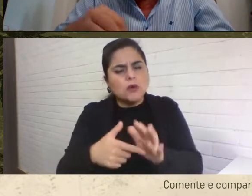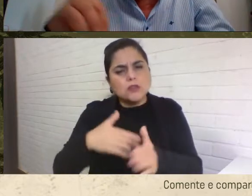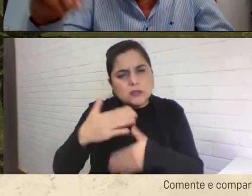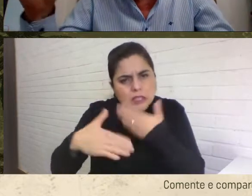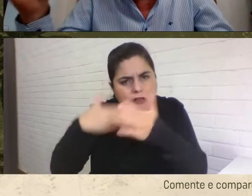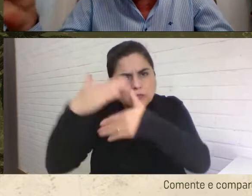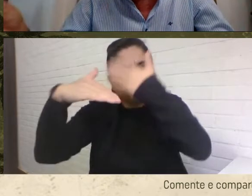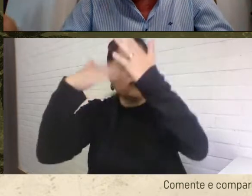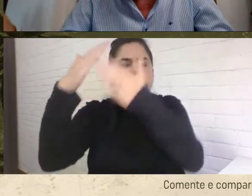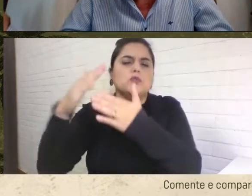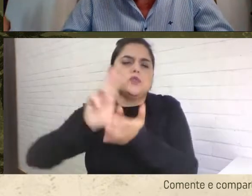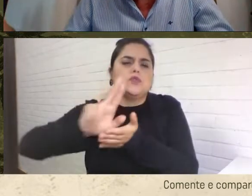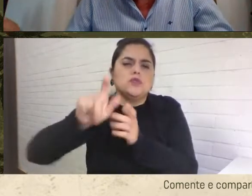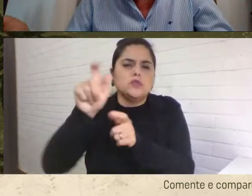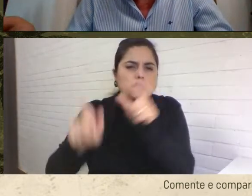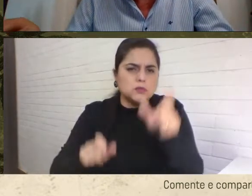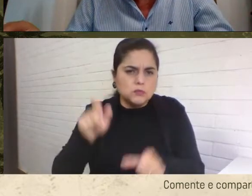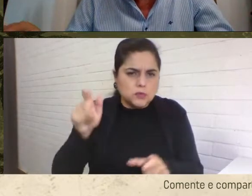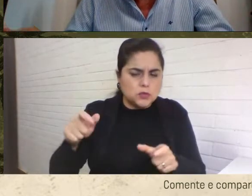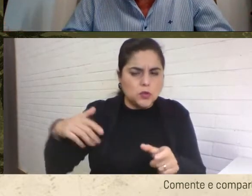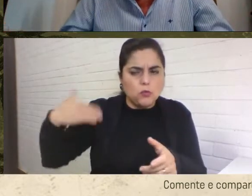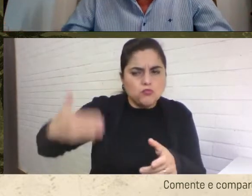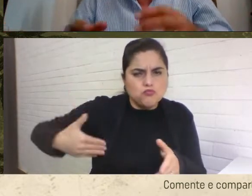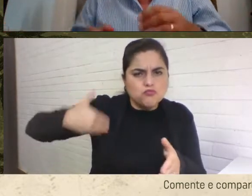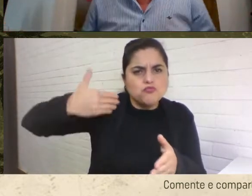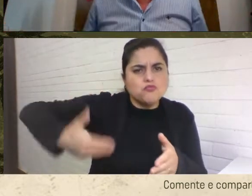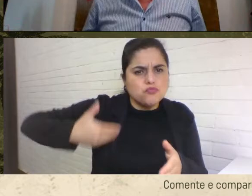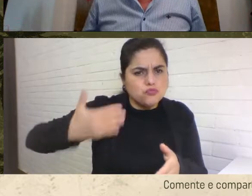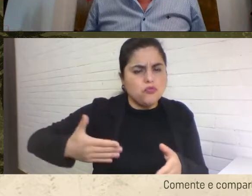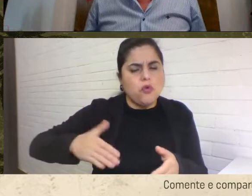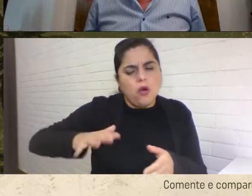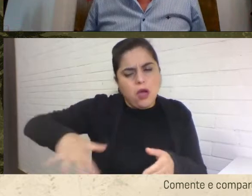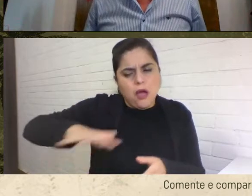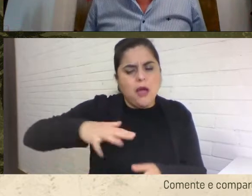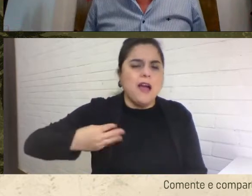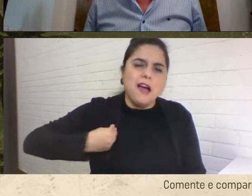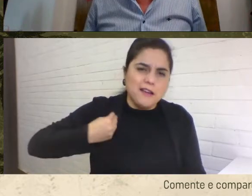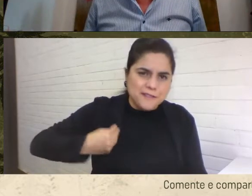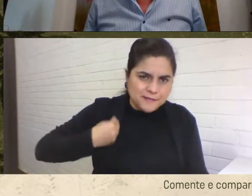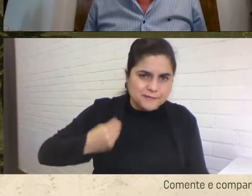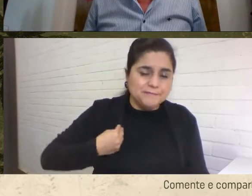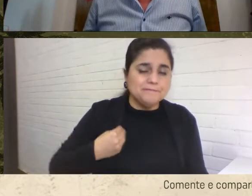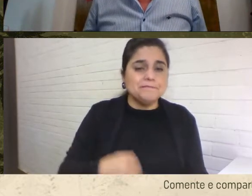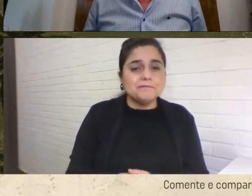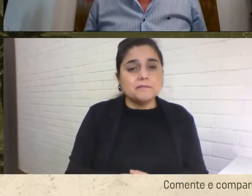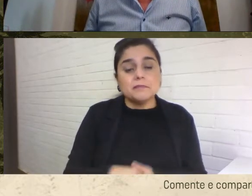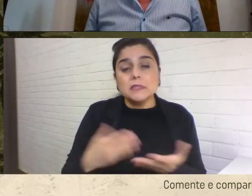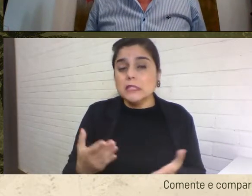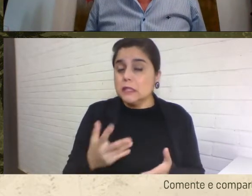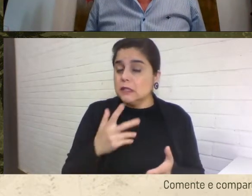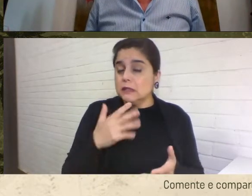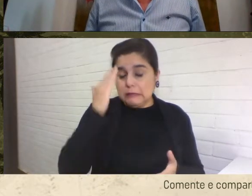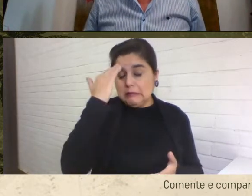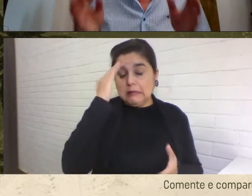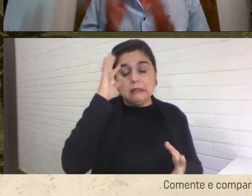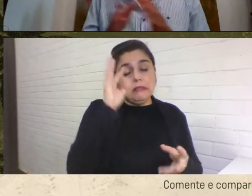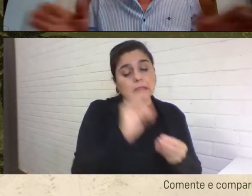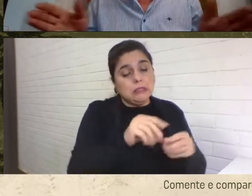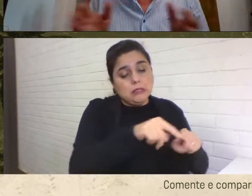juvenis ao longo de circunstâncias várias da vida, e que, em contexto de sala de aula, nós temos como que